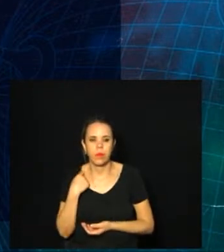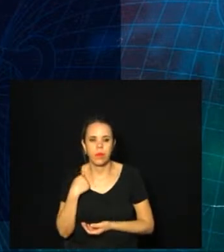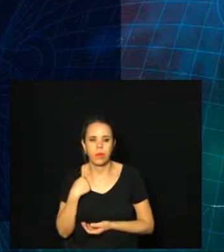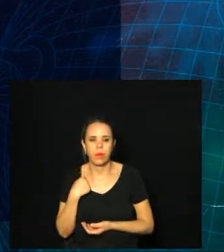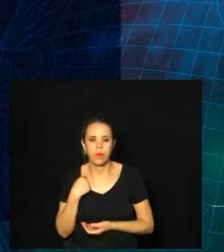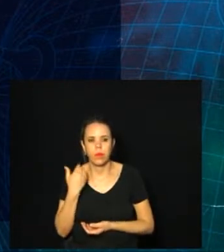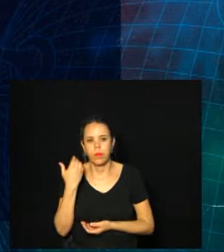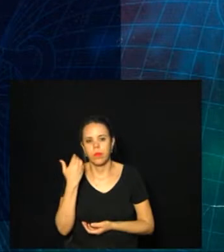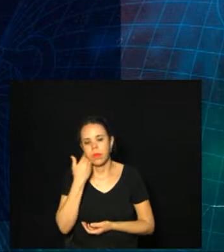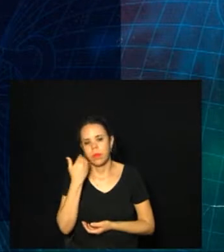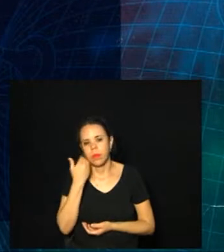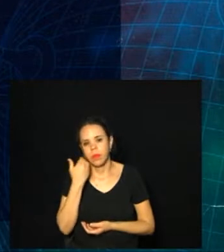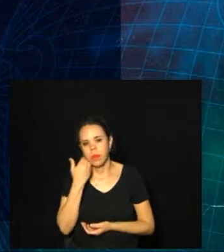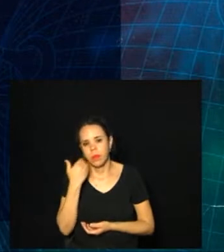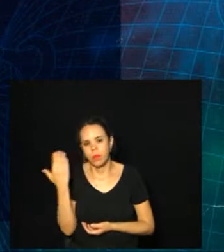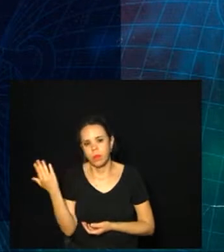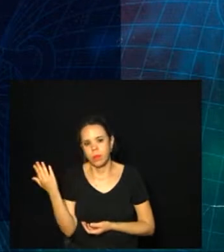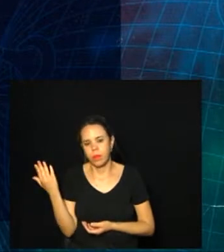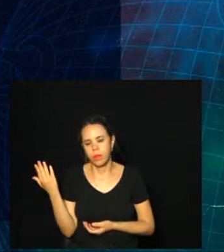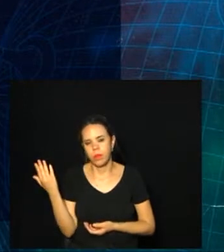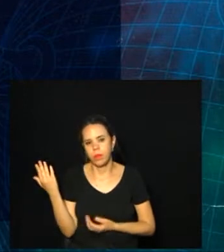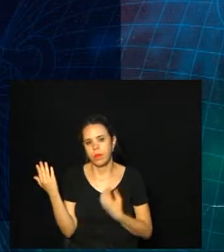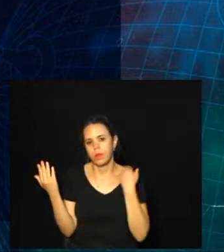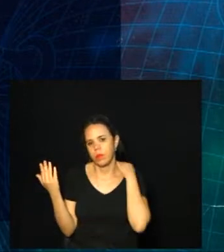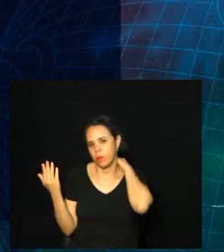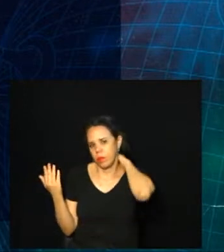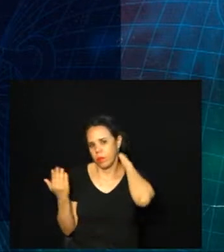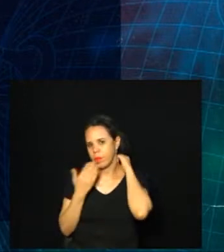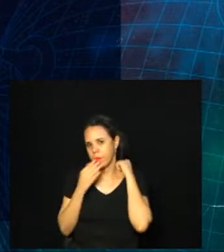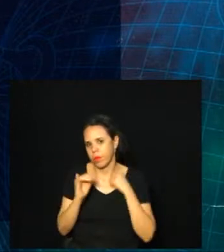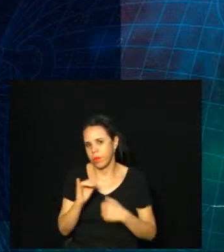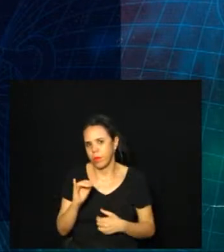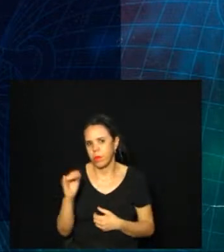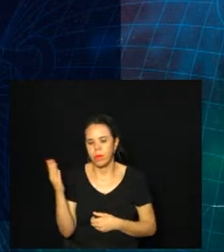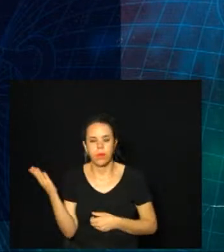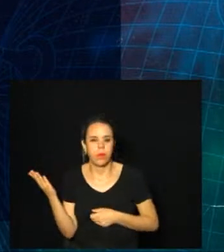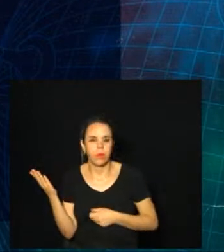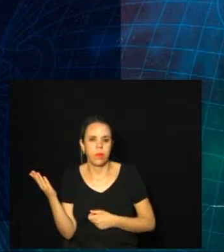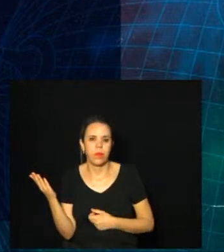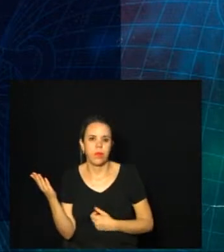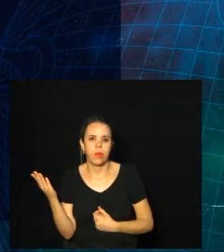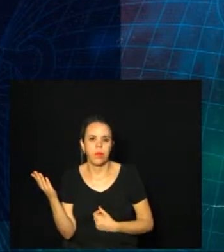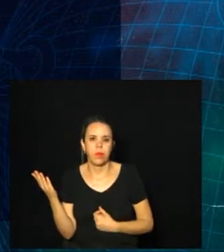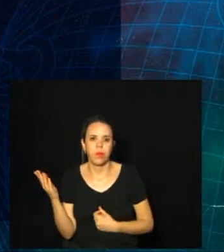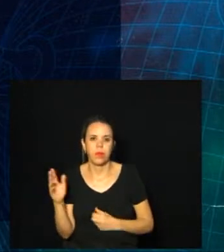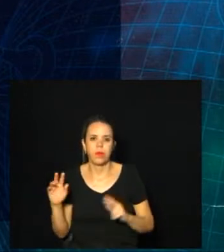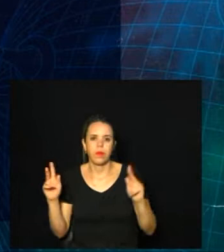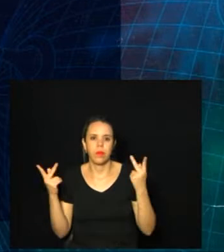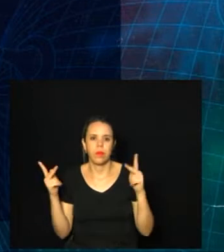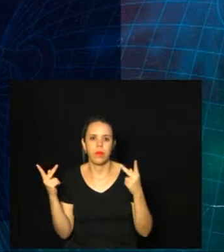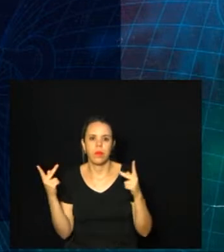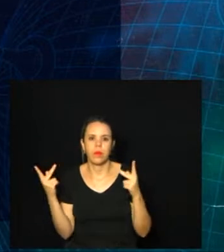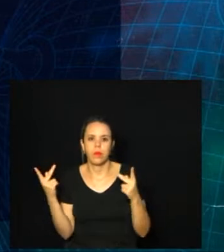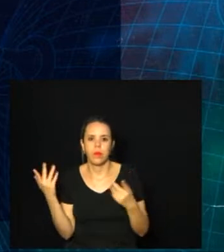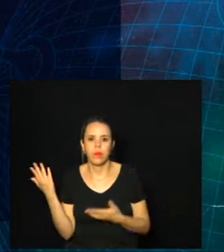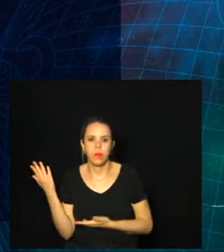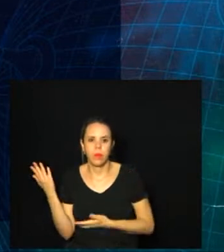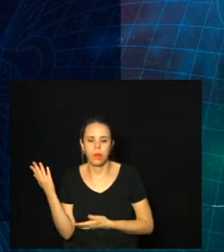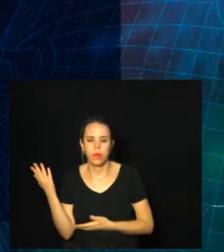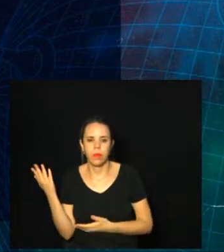849, Santa Bárbara do Oeste, 815, Indaiatuba, 793,